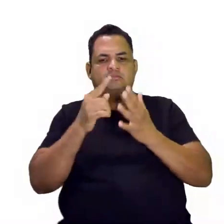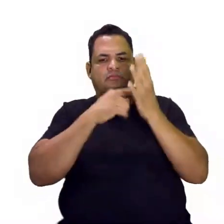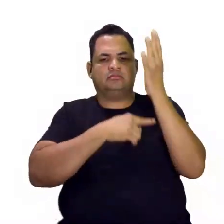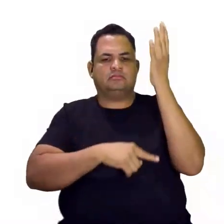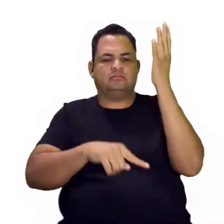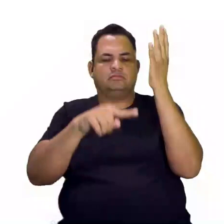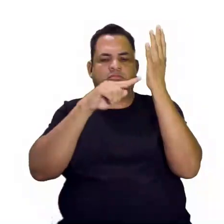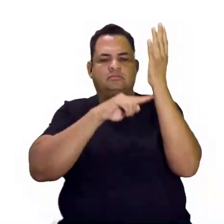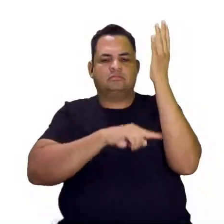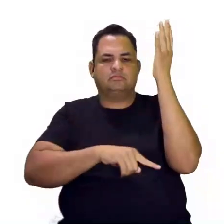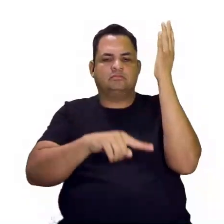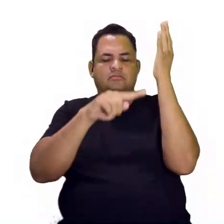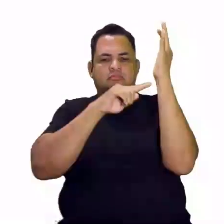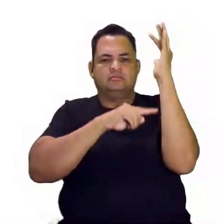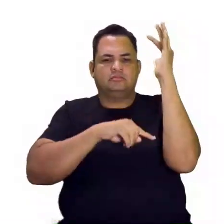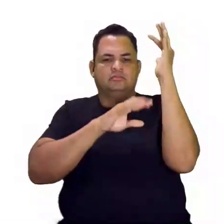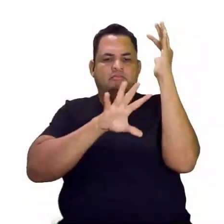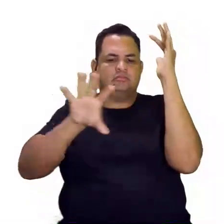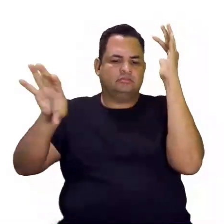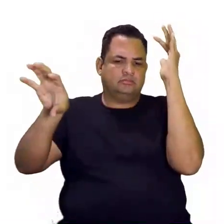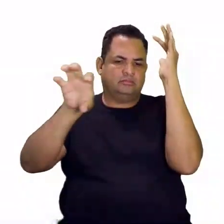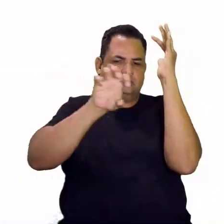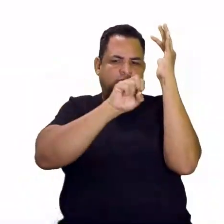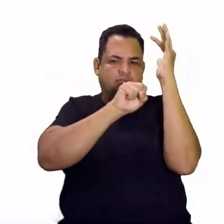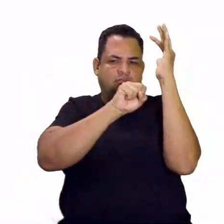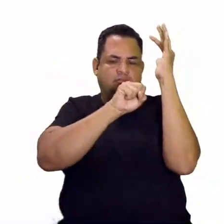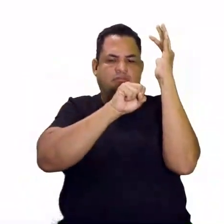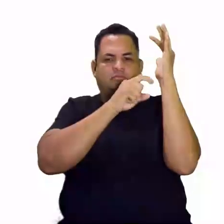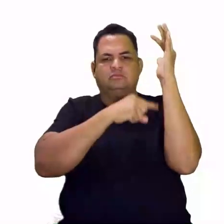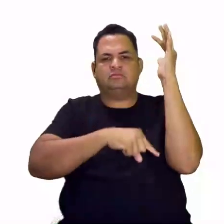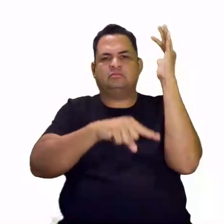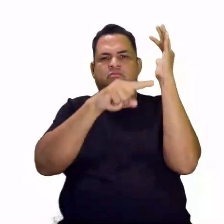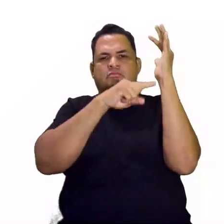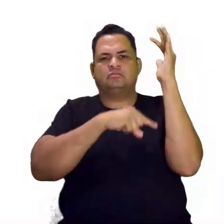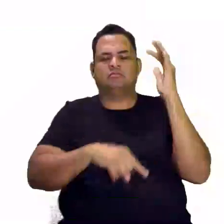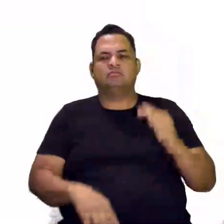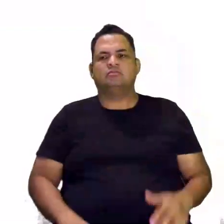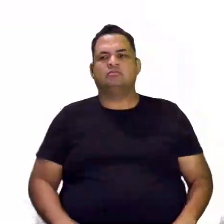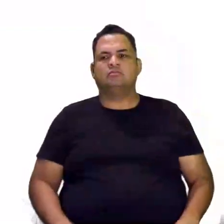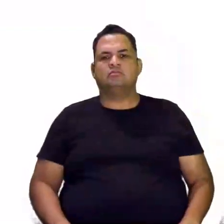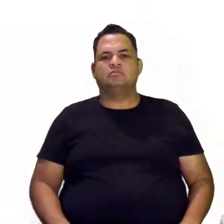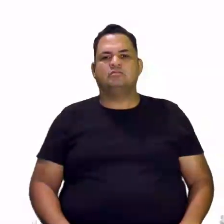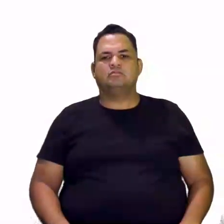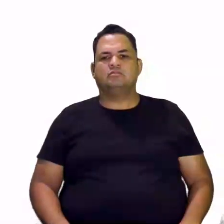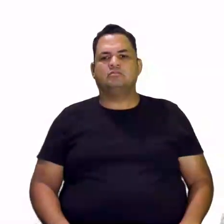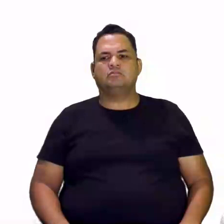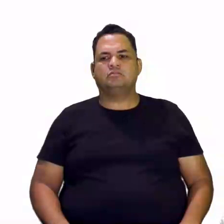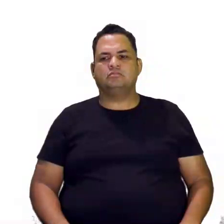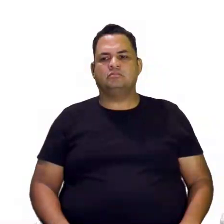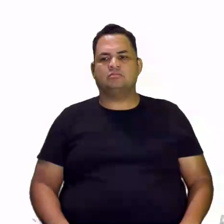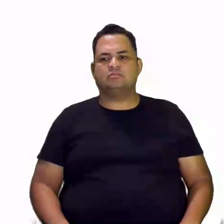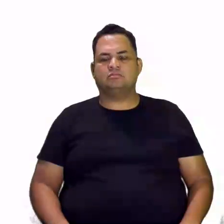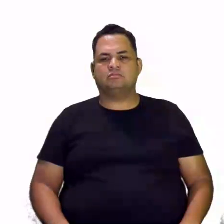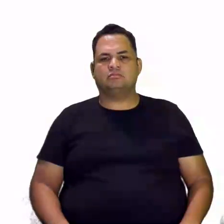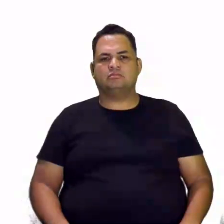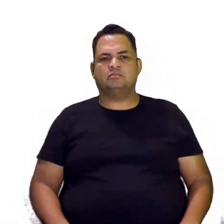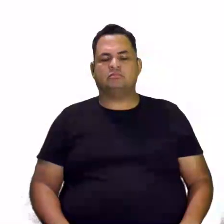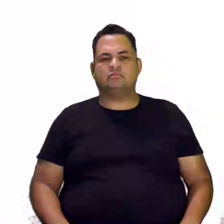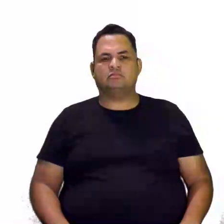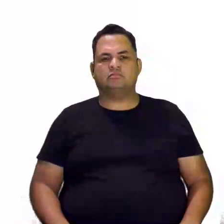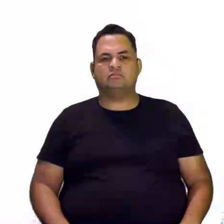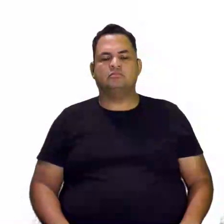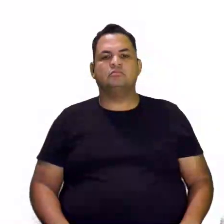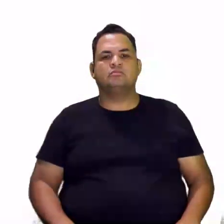fotossíntese e a respiração. Olha lá. Então aqui você tem o seguinte, presta